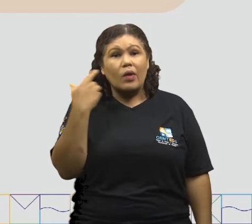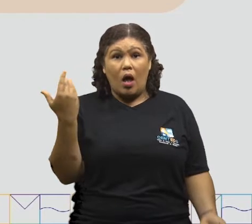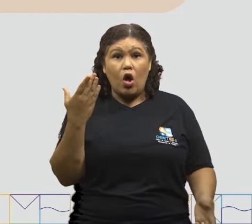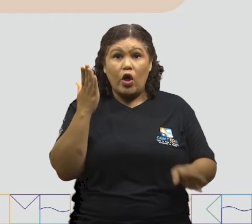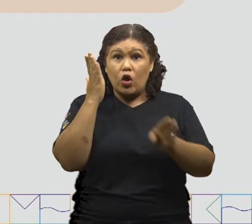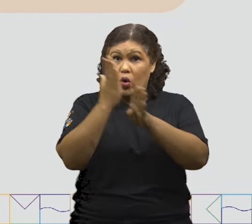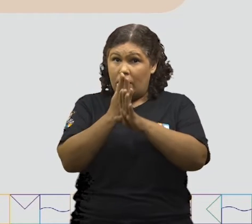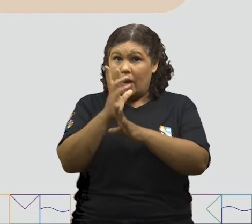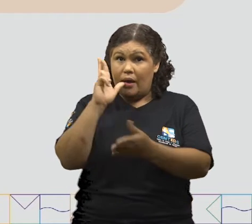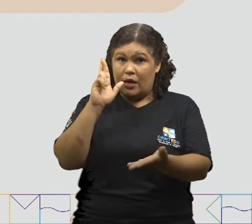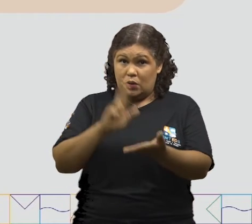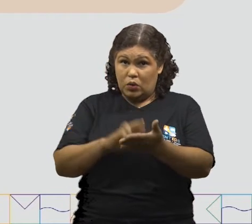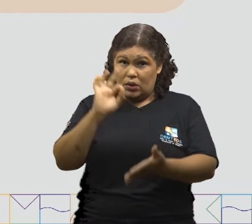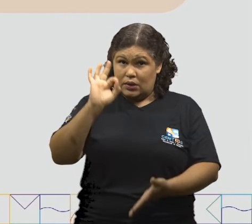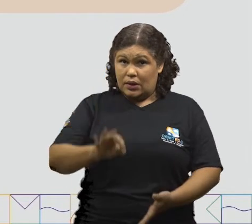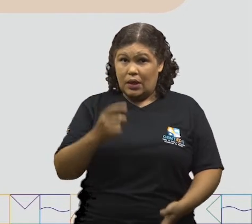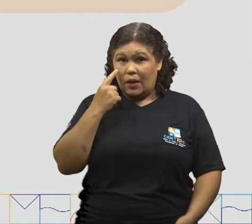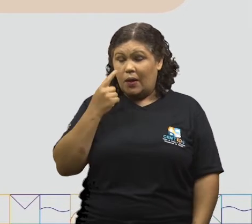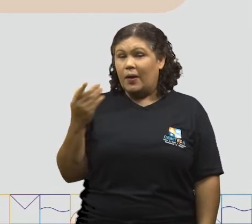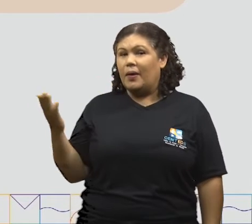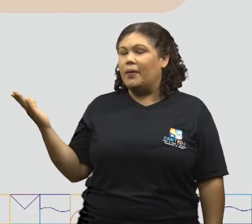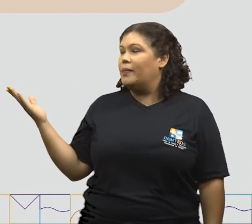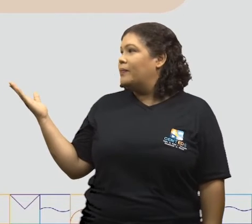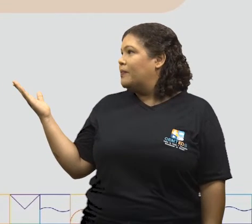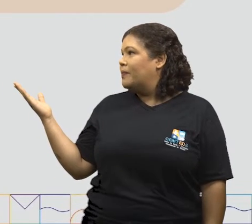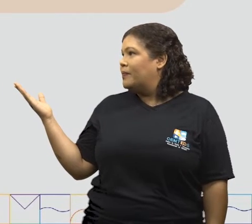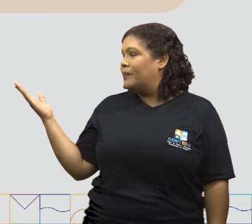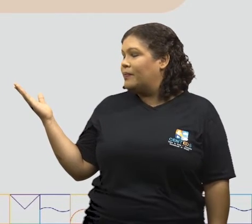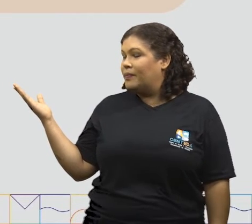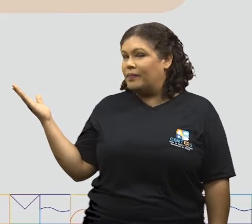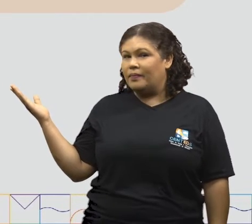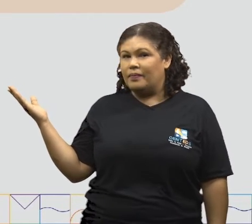Vamos descobrir a resposta correta. E ela é